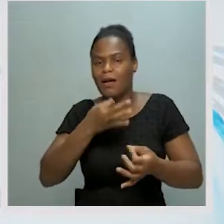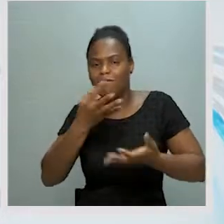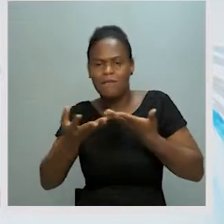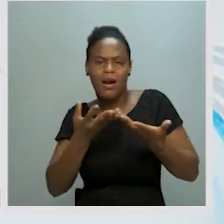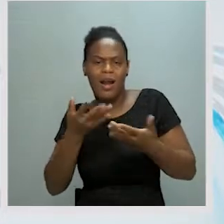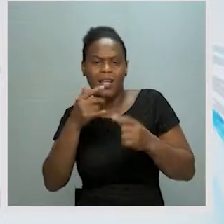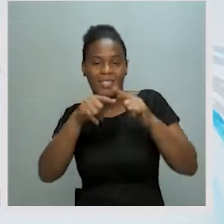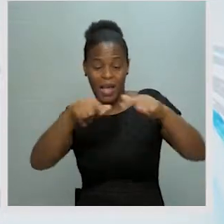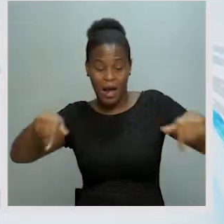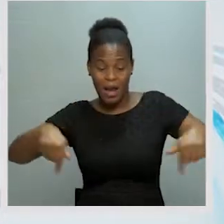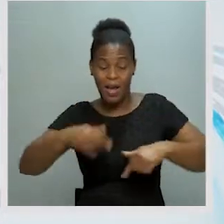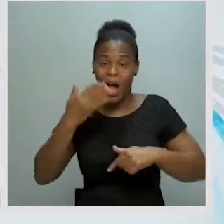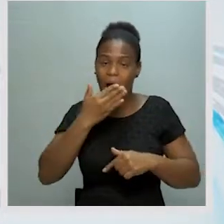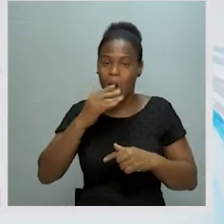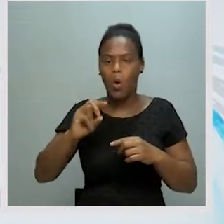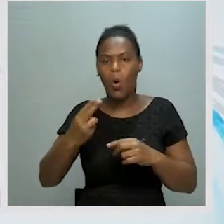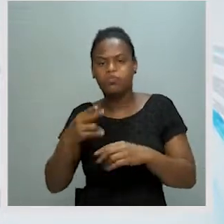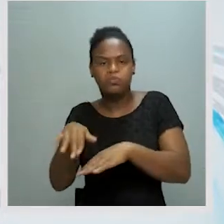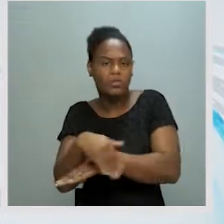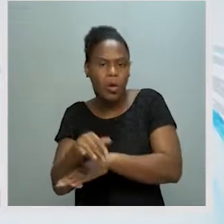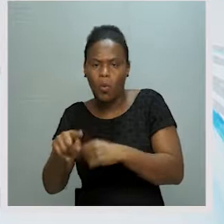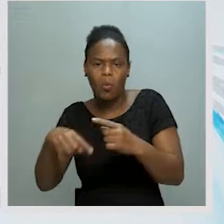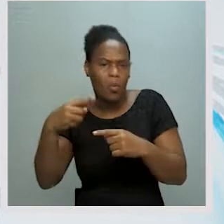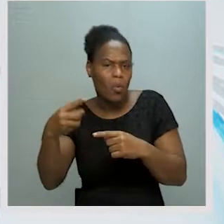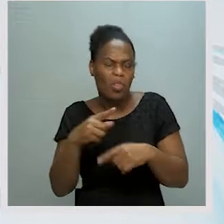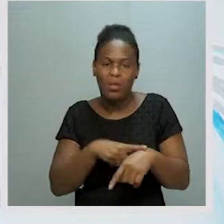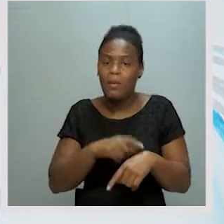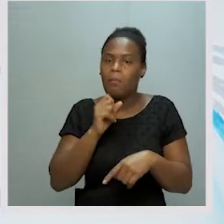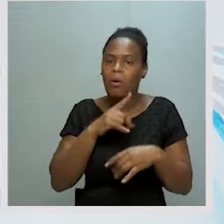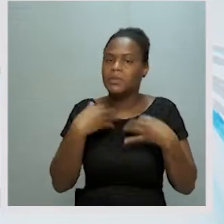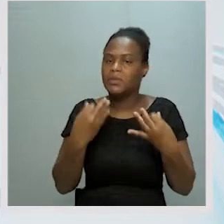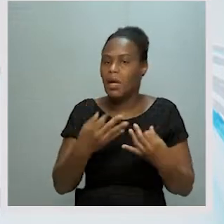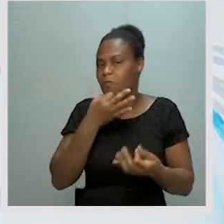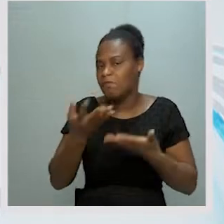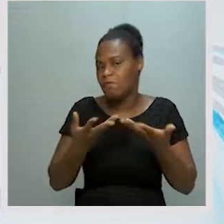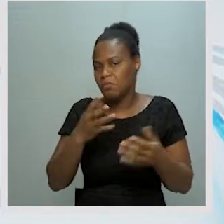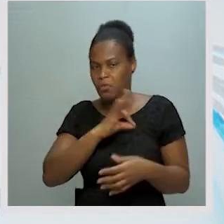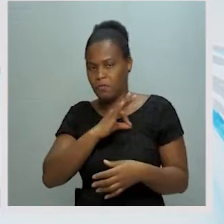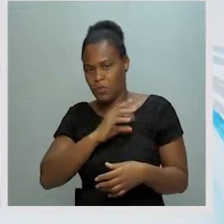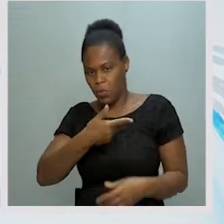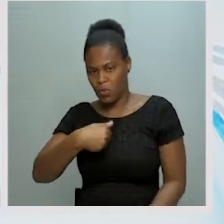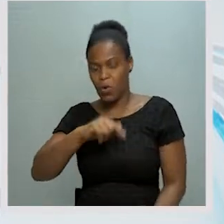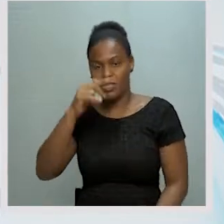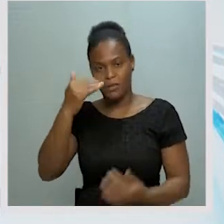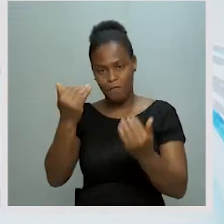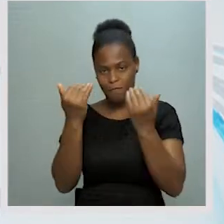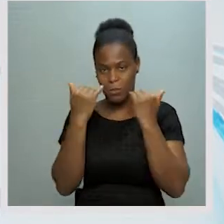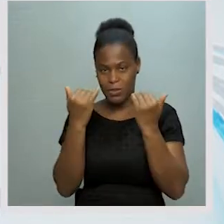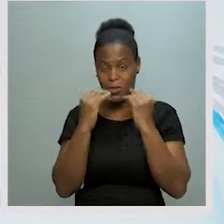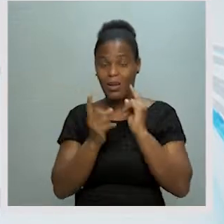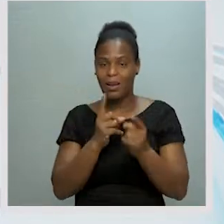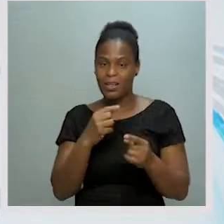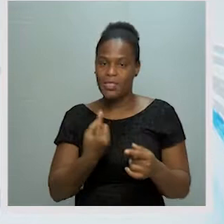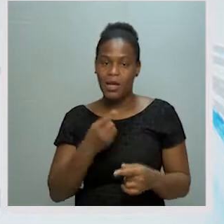sala de aula, pode ser particular, pode ser em outros momentos, nós podemos sempre discutir com os nossos professores essas informações